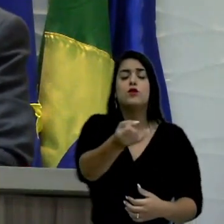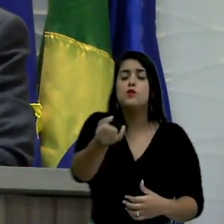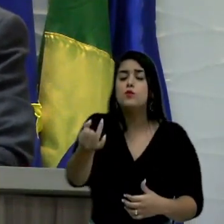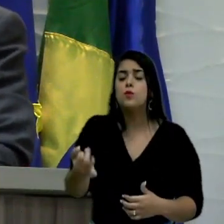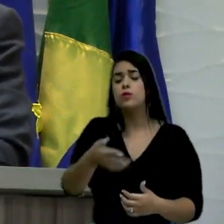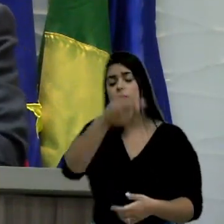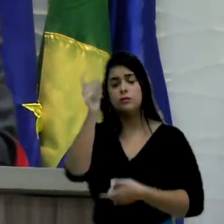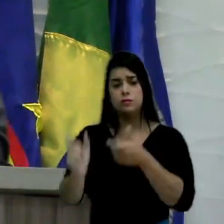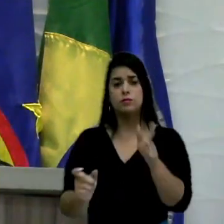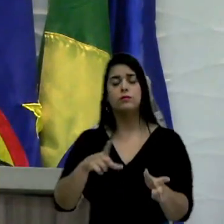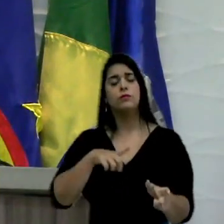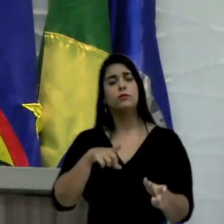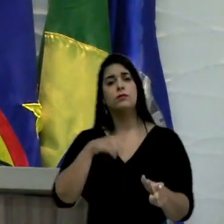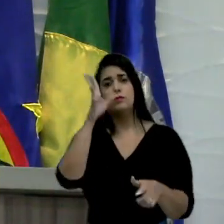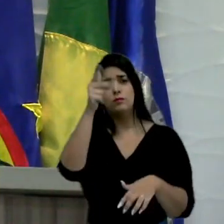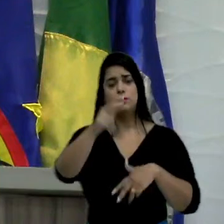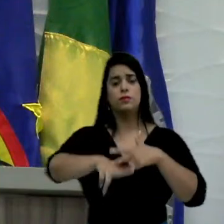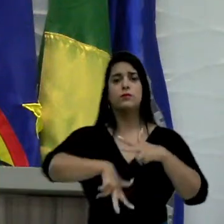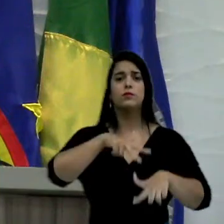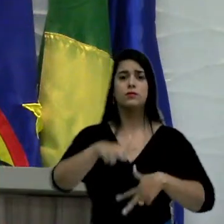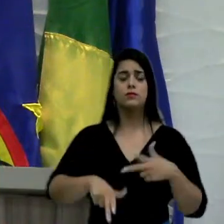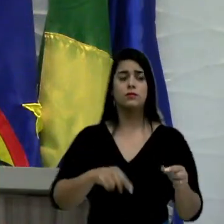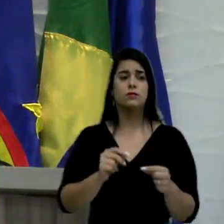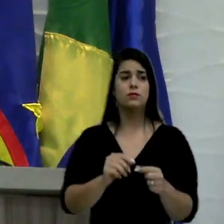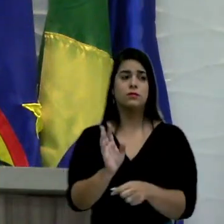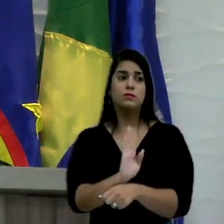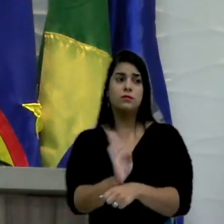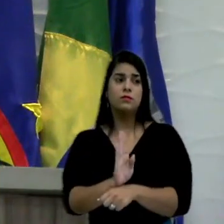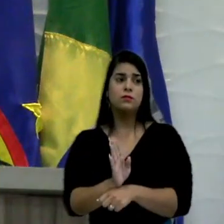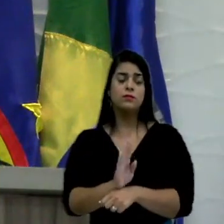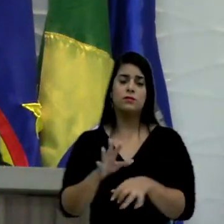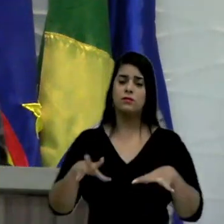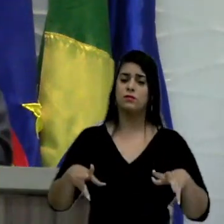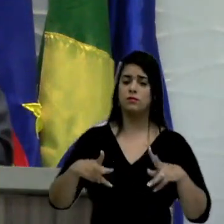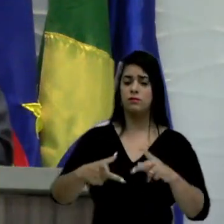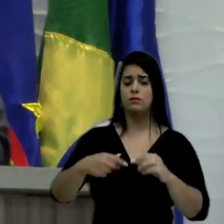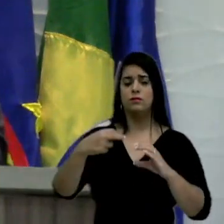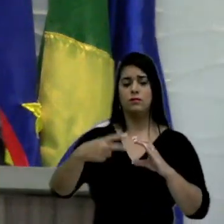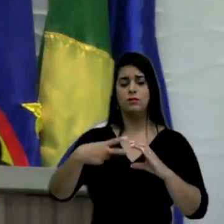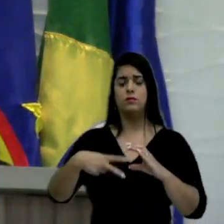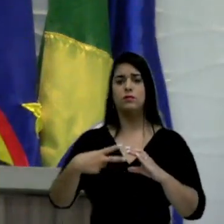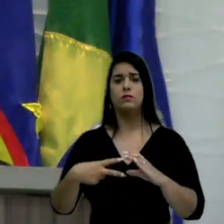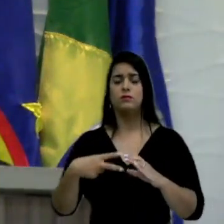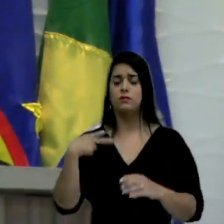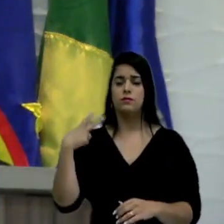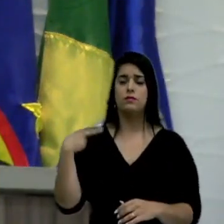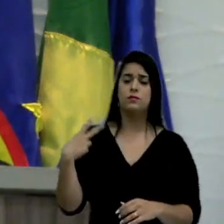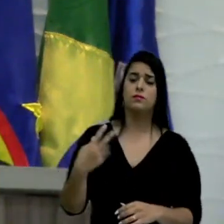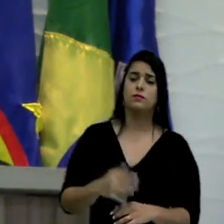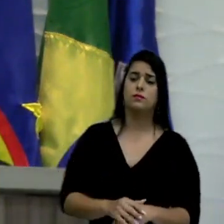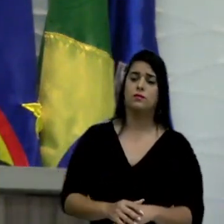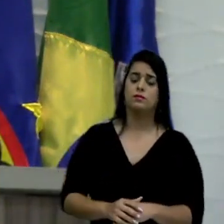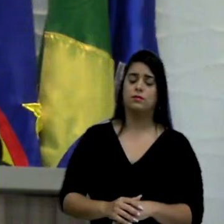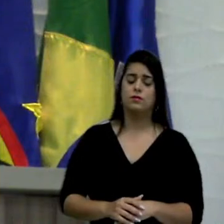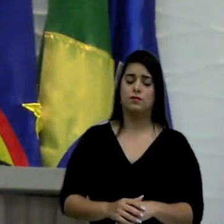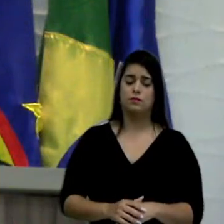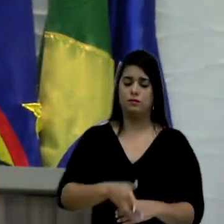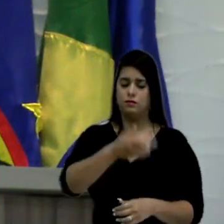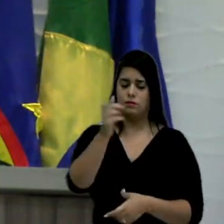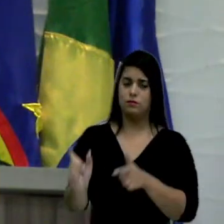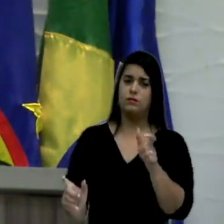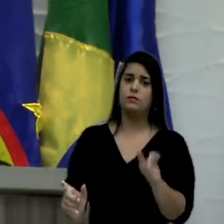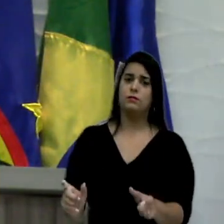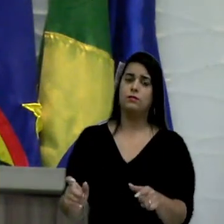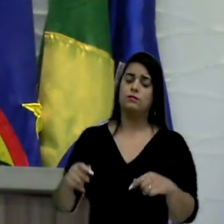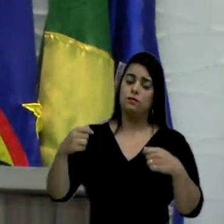Bentuna. Fez campanha aqui, fez vídeo com todos os vereadores. Todos os vereadores faziam campanha que as pessoas deveriam